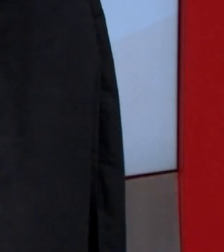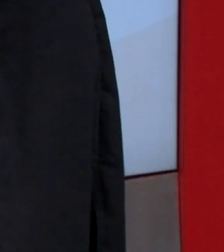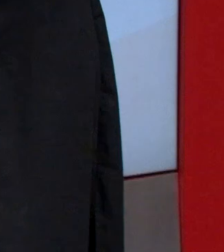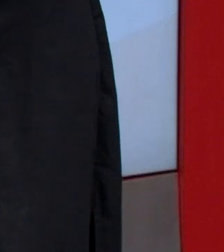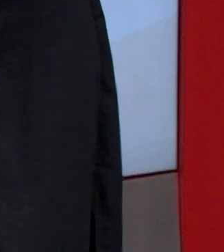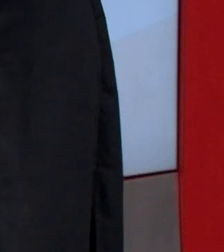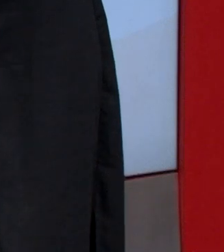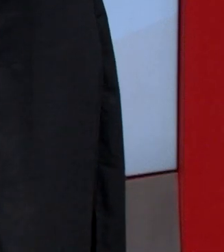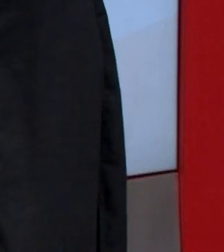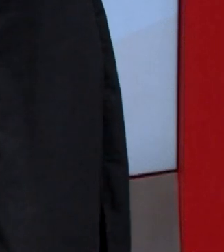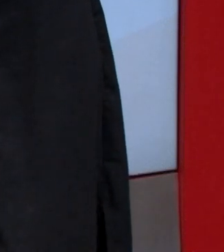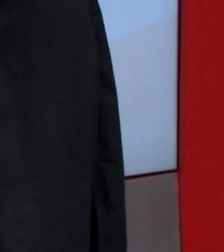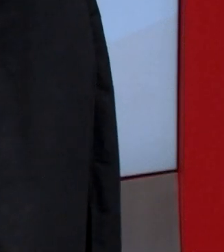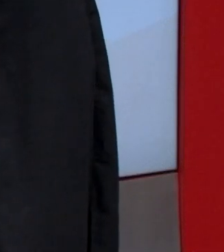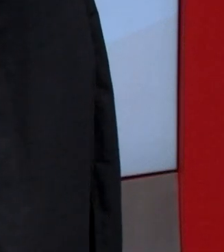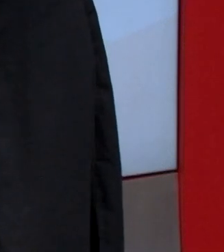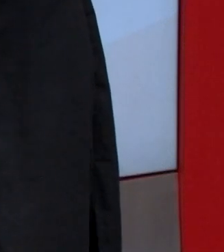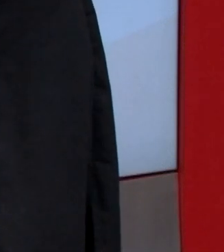encontrar,